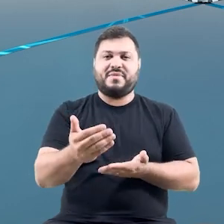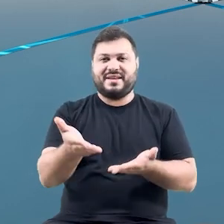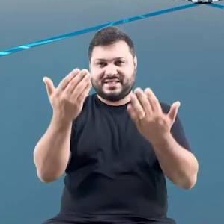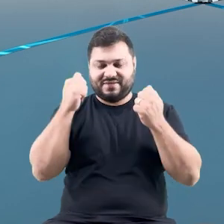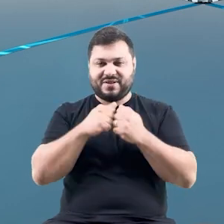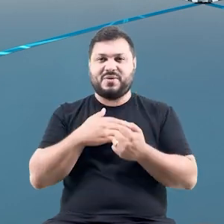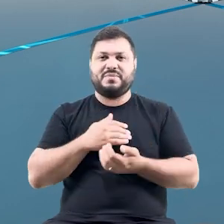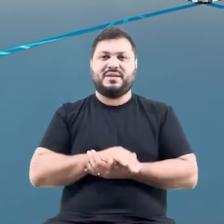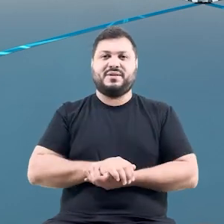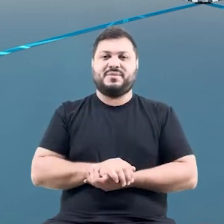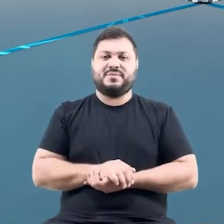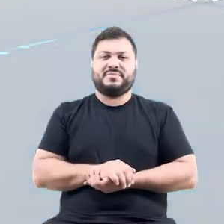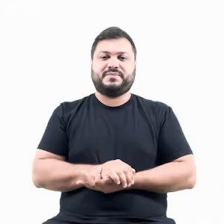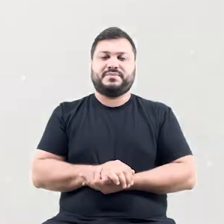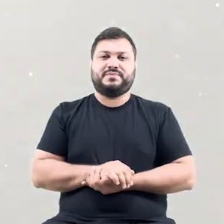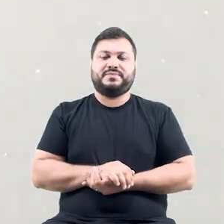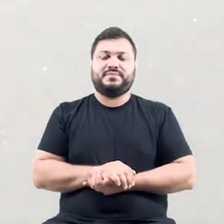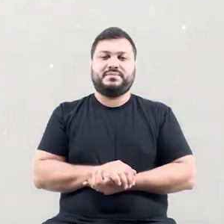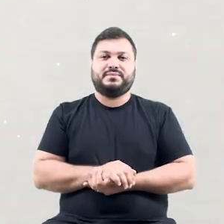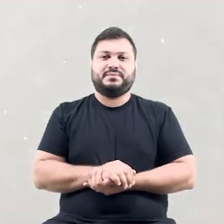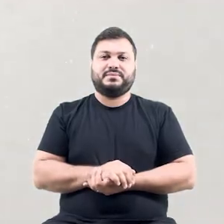de agora. Vem comigo!